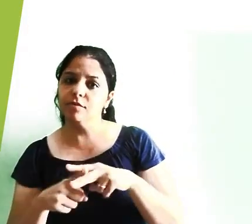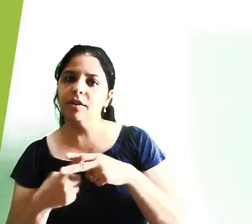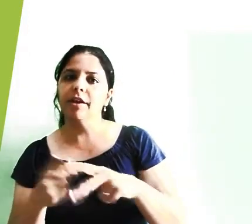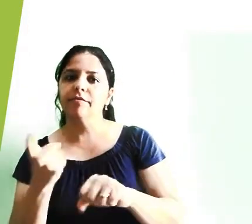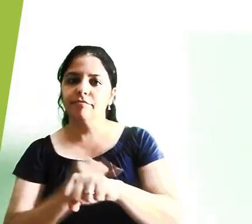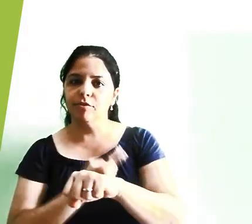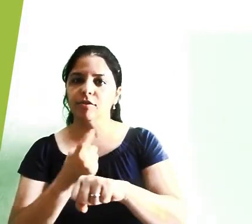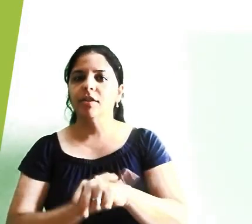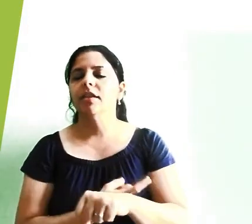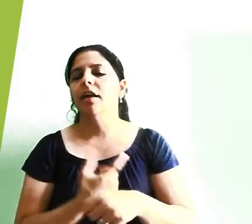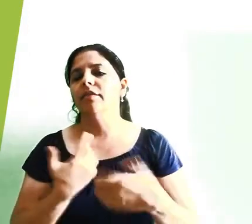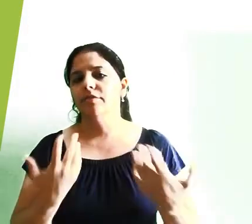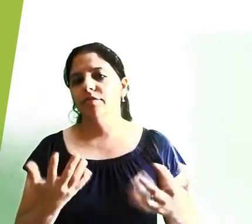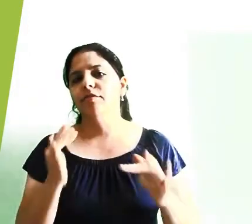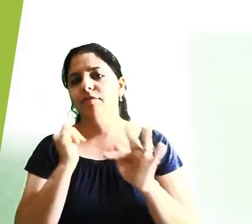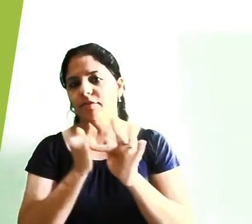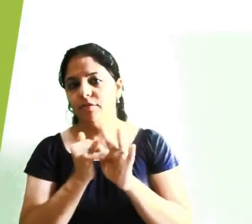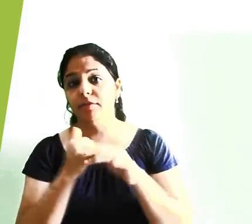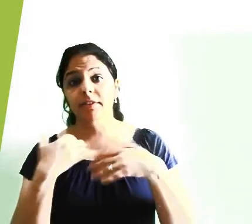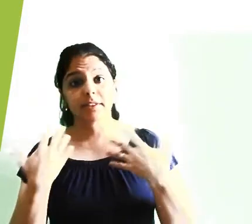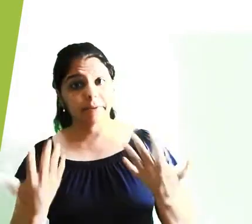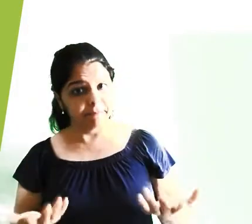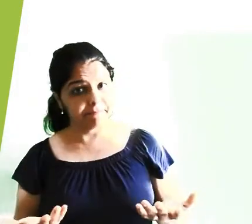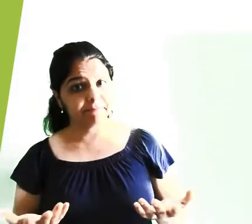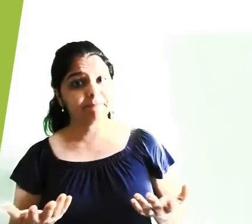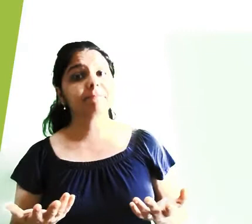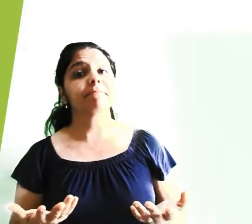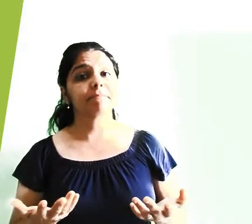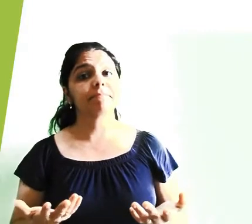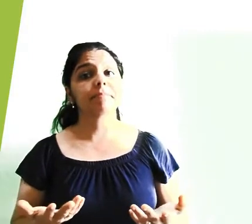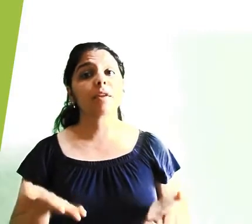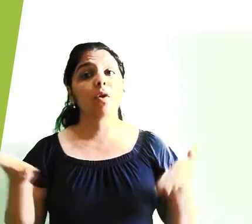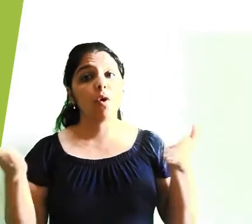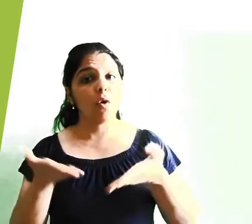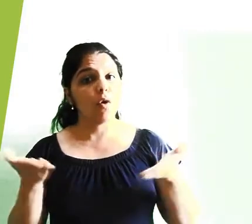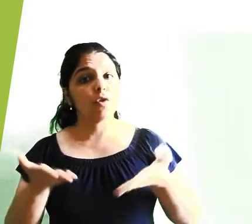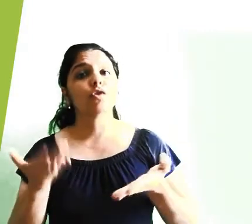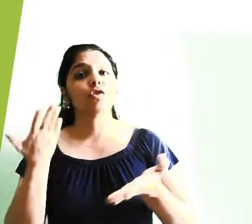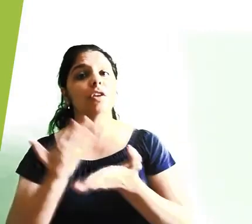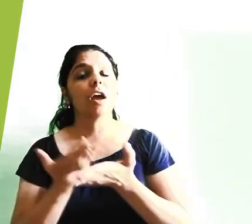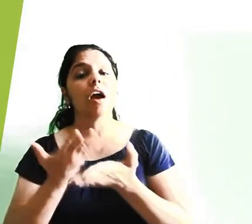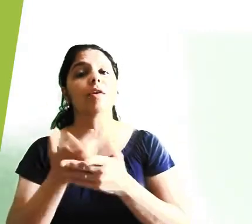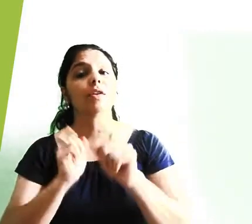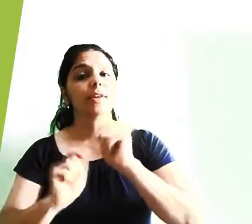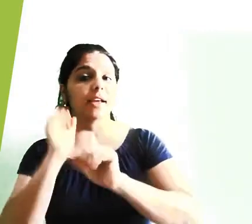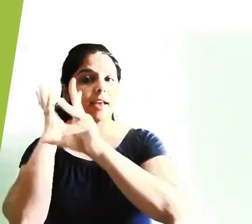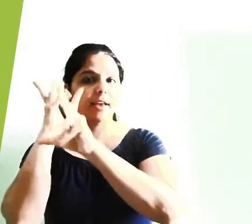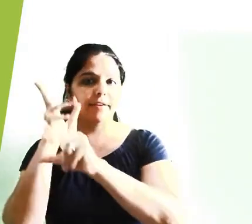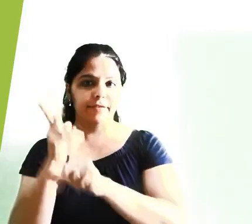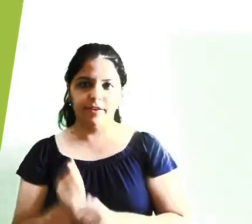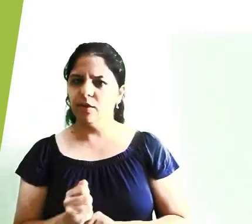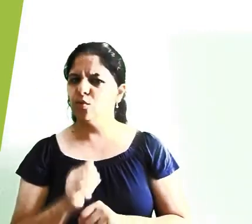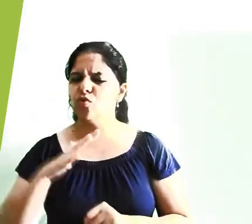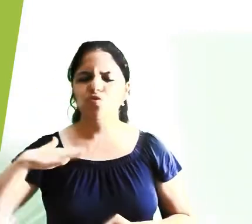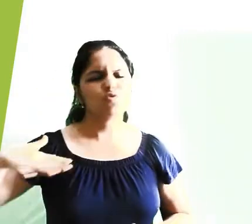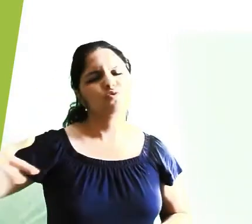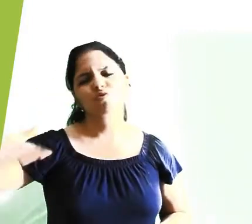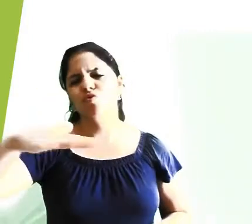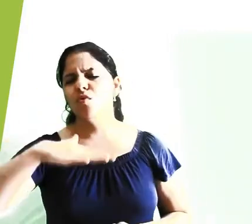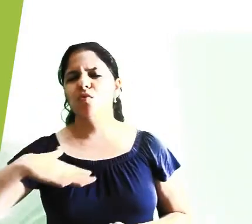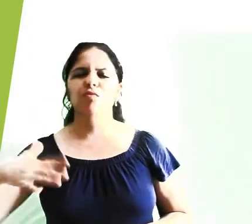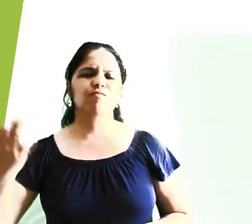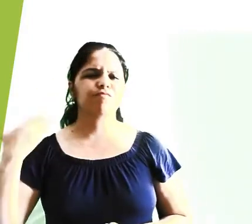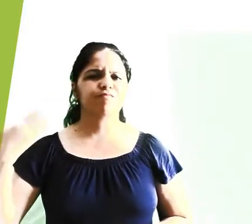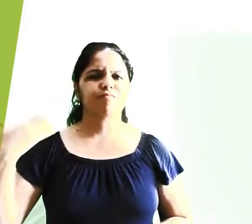usinagem convencional, tá? Do Instituto. Muito bem, então essa vai ser uma aula de revisão. Então vamos revisar todos